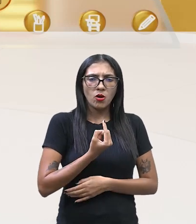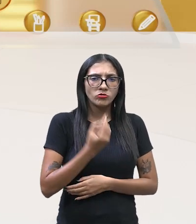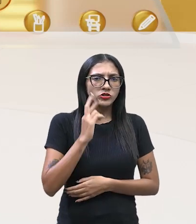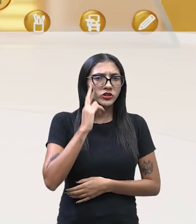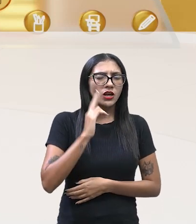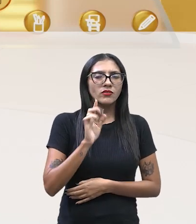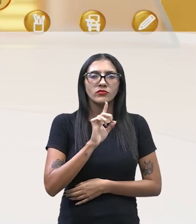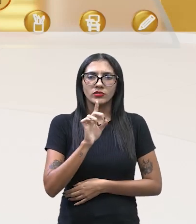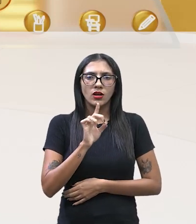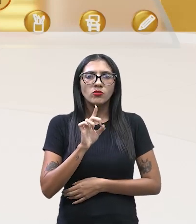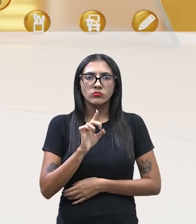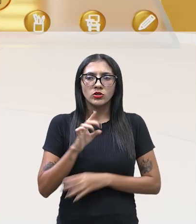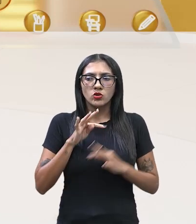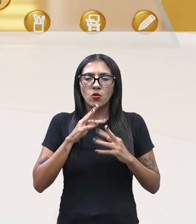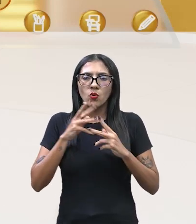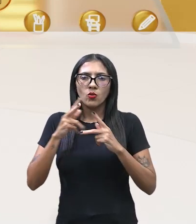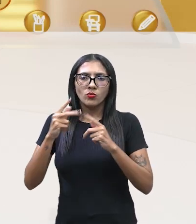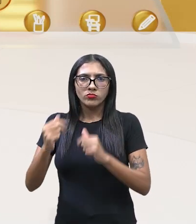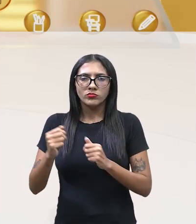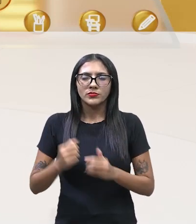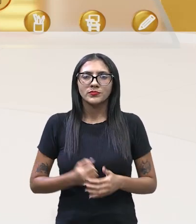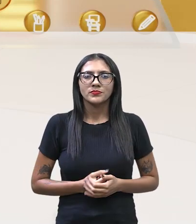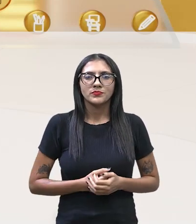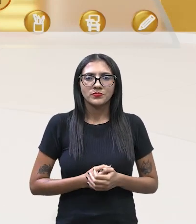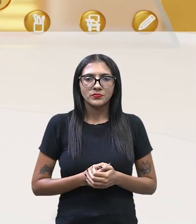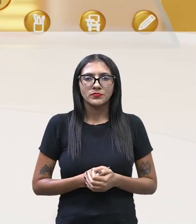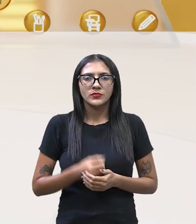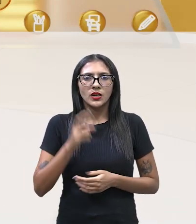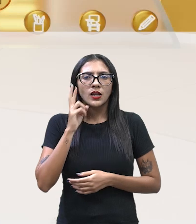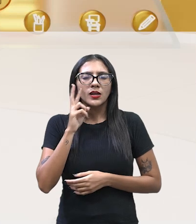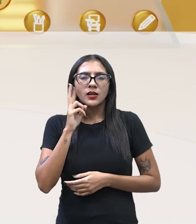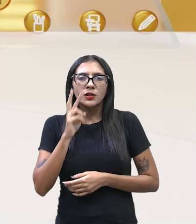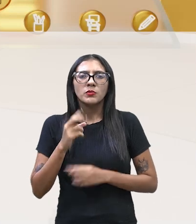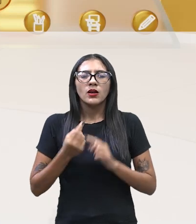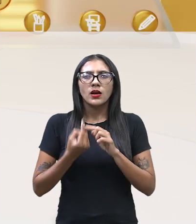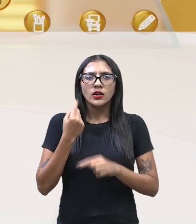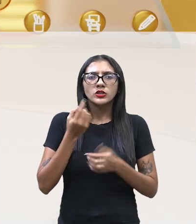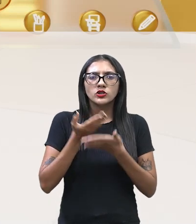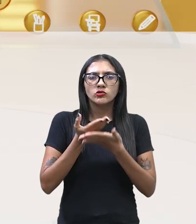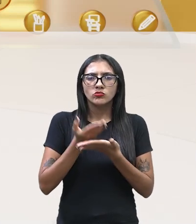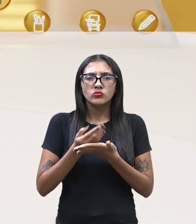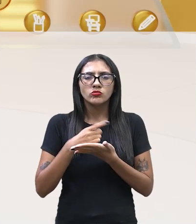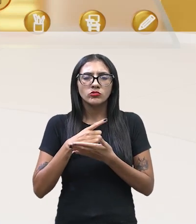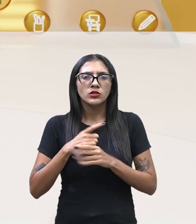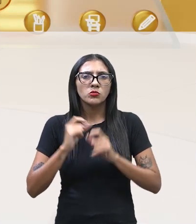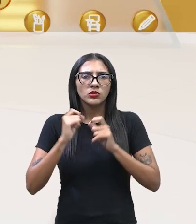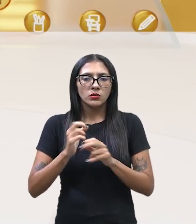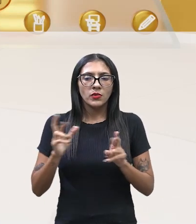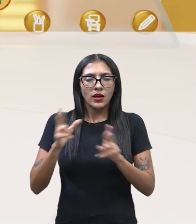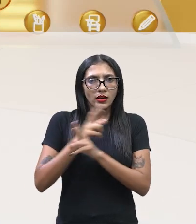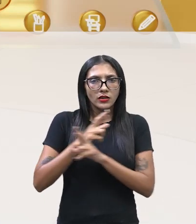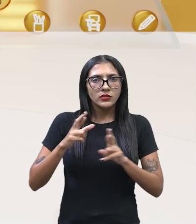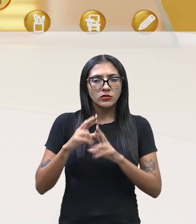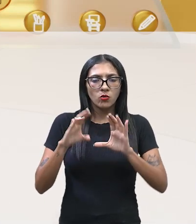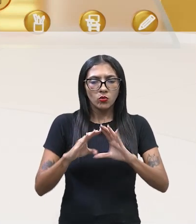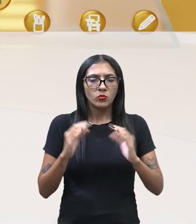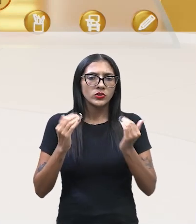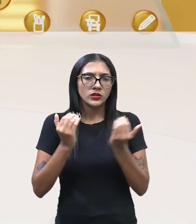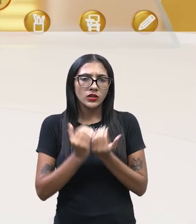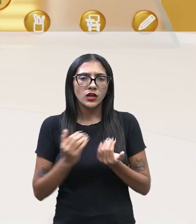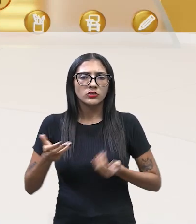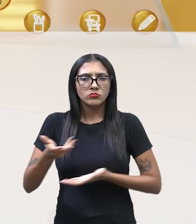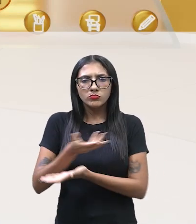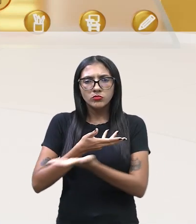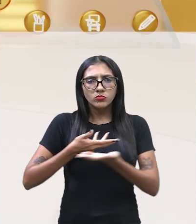uma imagem da gente, todo mundo segurando a mão, porque aquela comunidade está disposta a trabalhar de uma forma